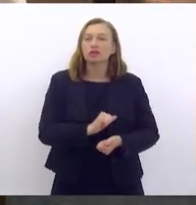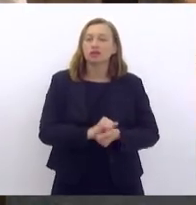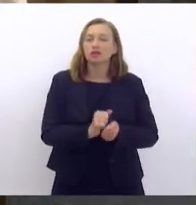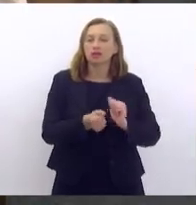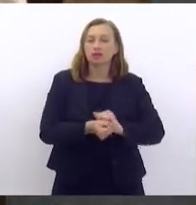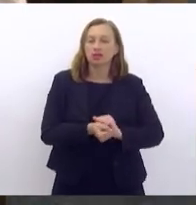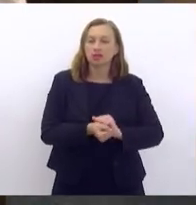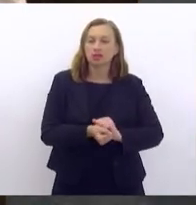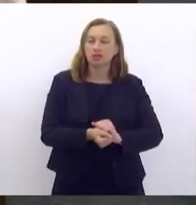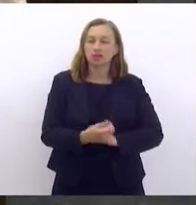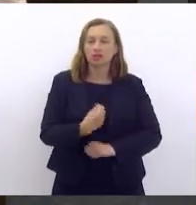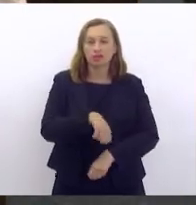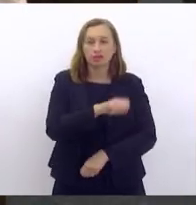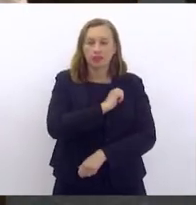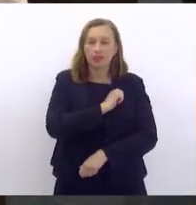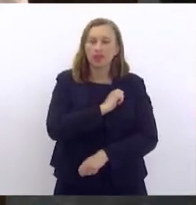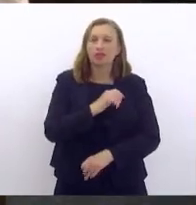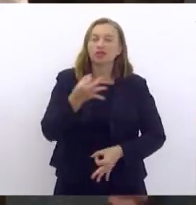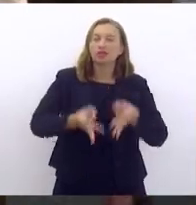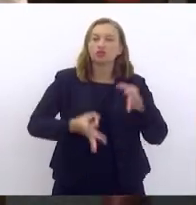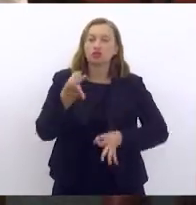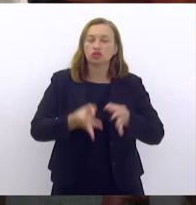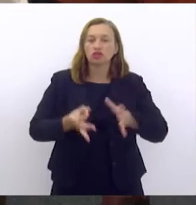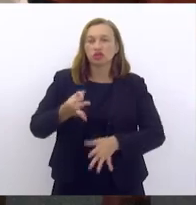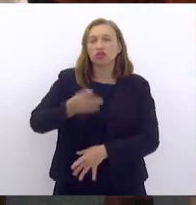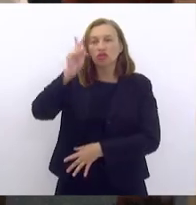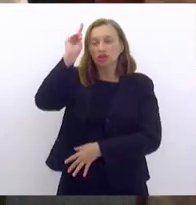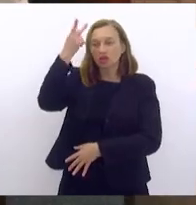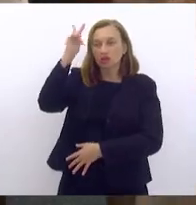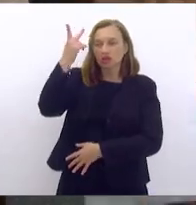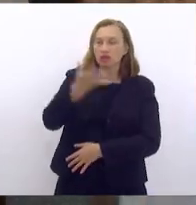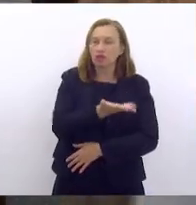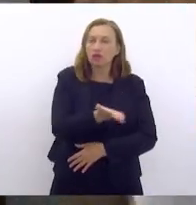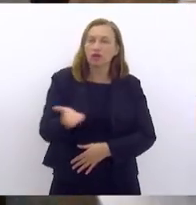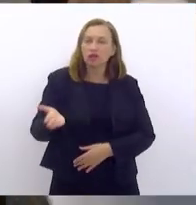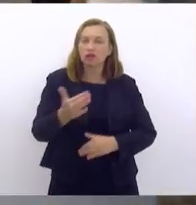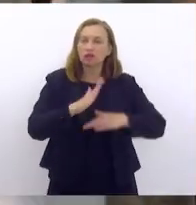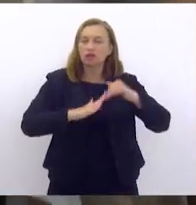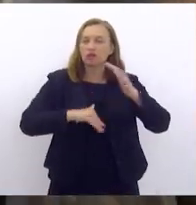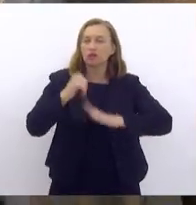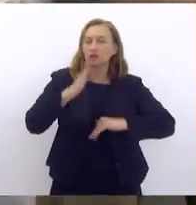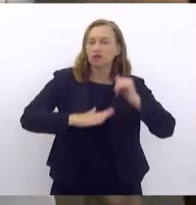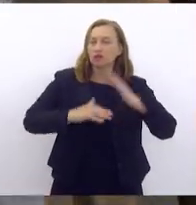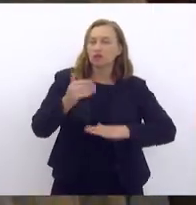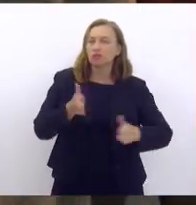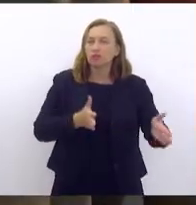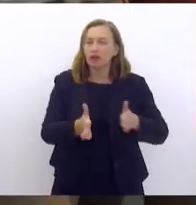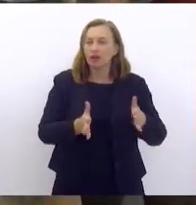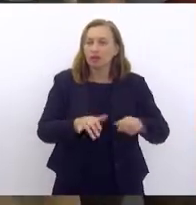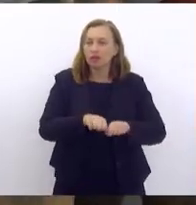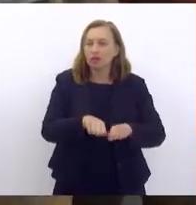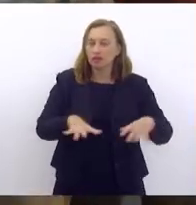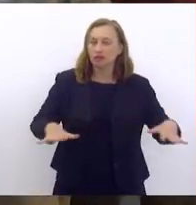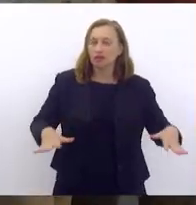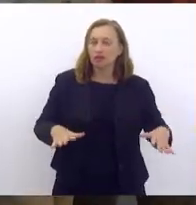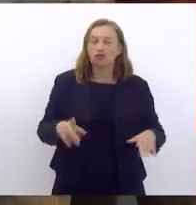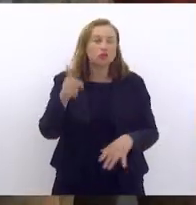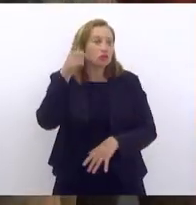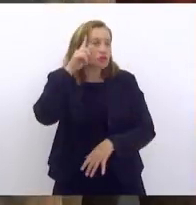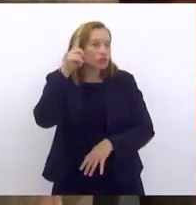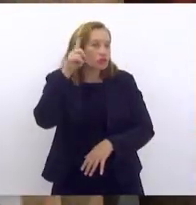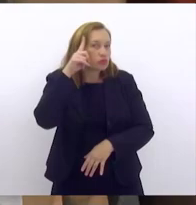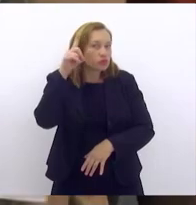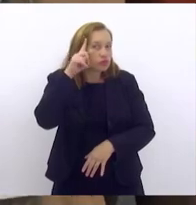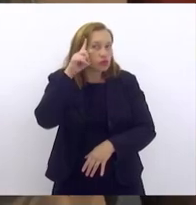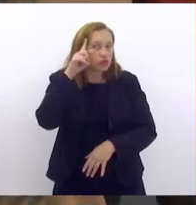gente tem a necessidade de fazer uma justiça histórica com esses profissionais que, durante a Covid, durante o nosso dia a dia, estiveram